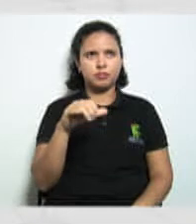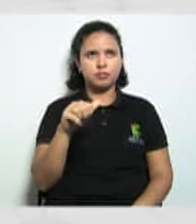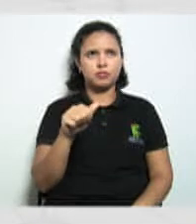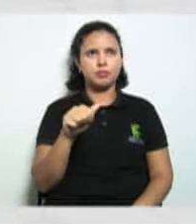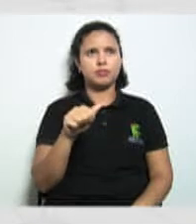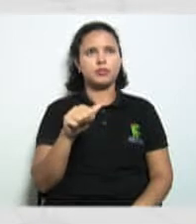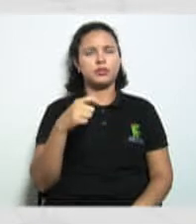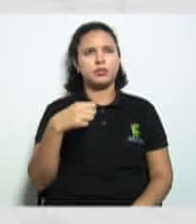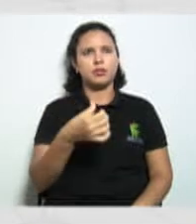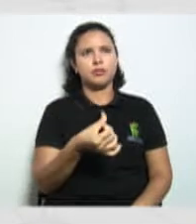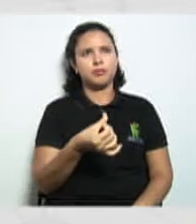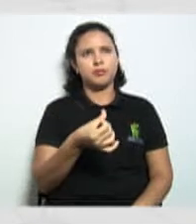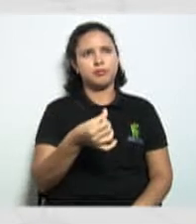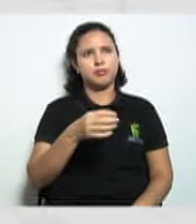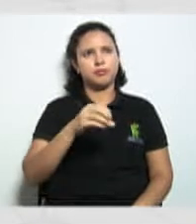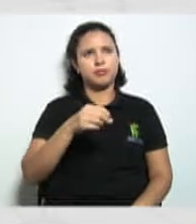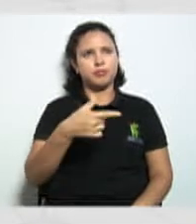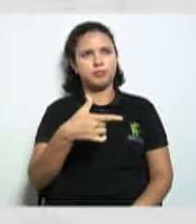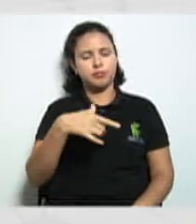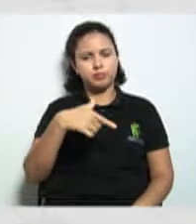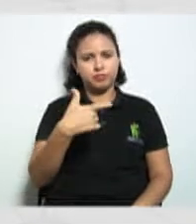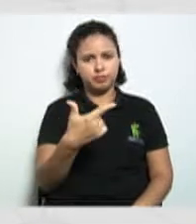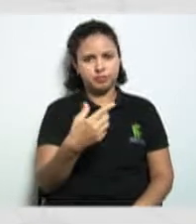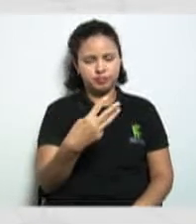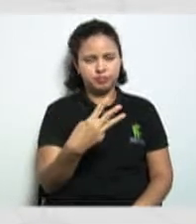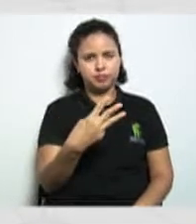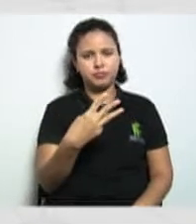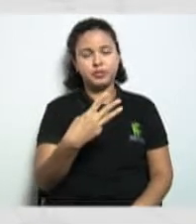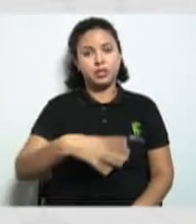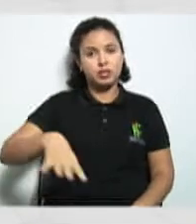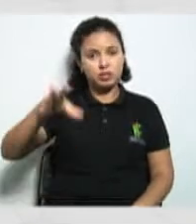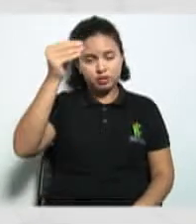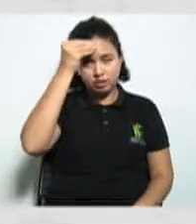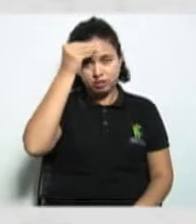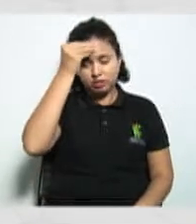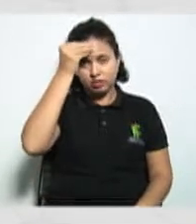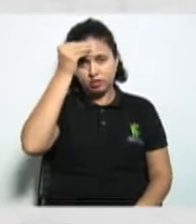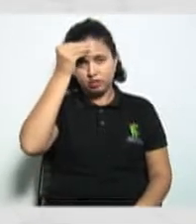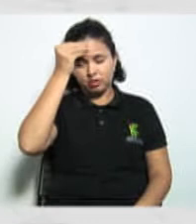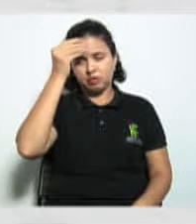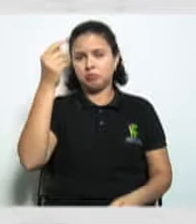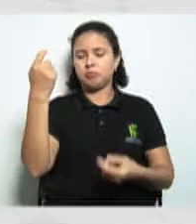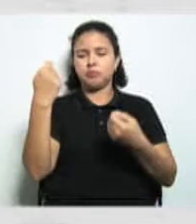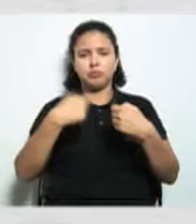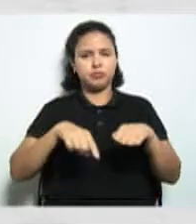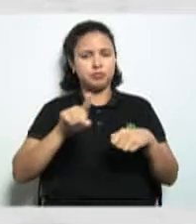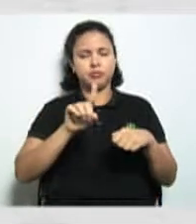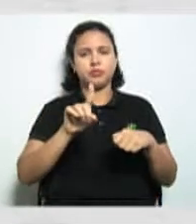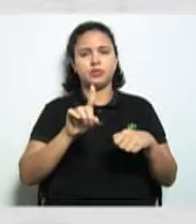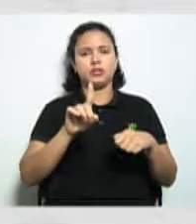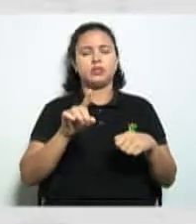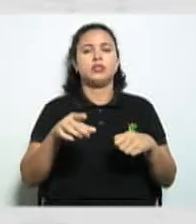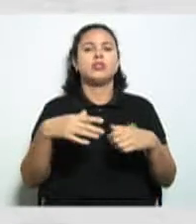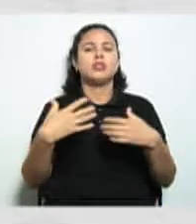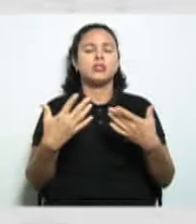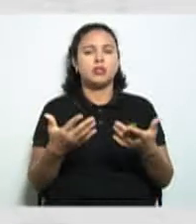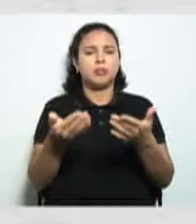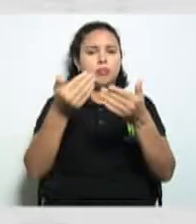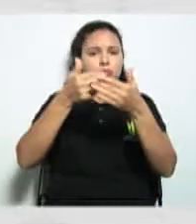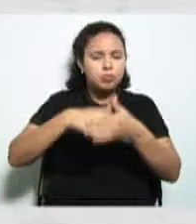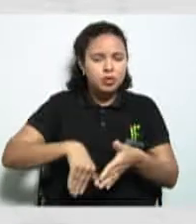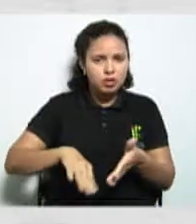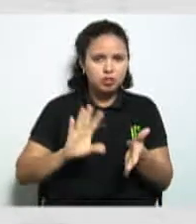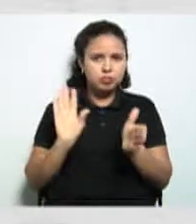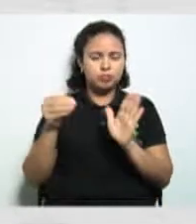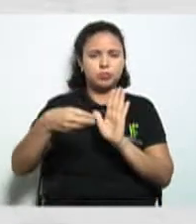precisa decorar, né, professora? Isso aqui não é o... Sei, né? Será que na prova vai perguntar? Será Qual que é a norma que rege